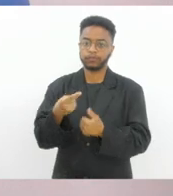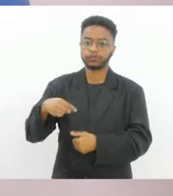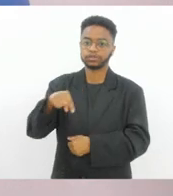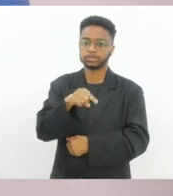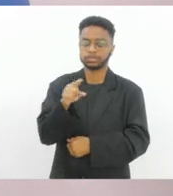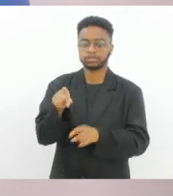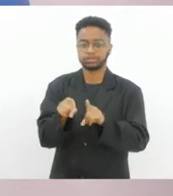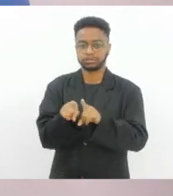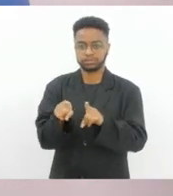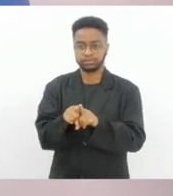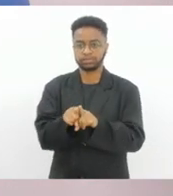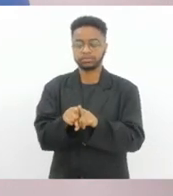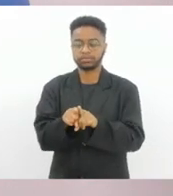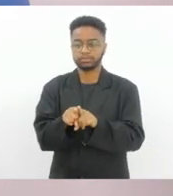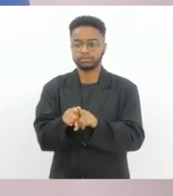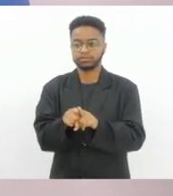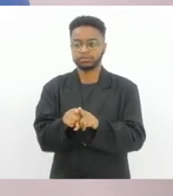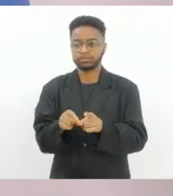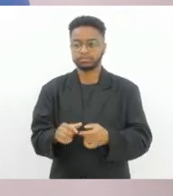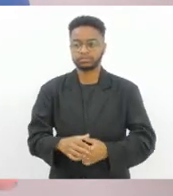que